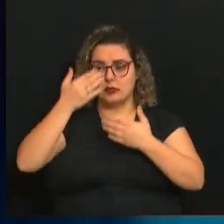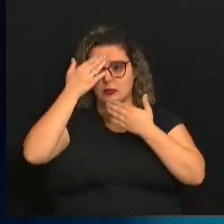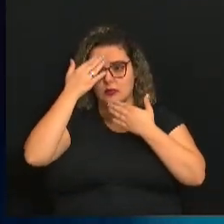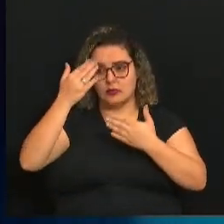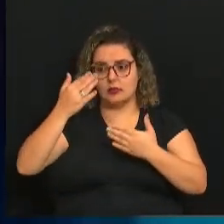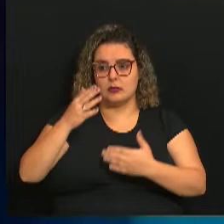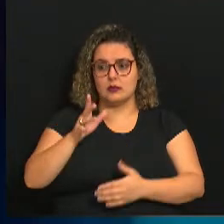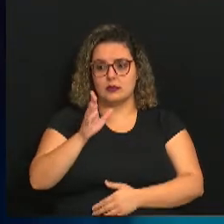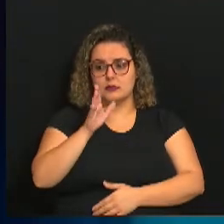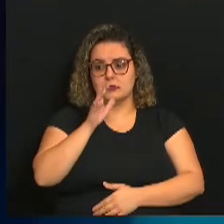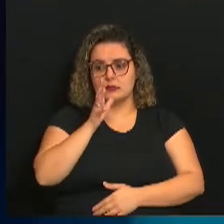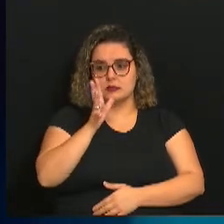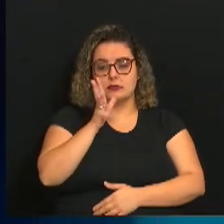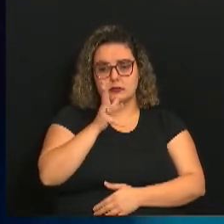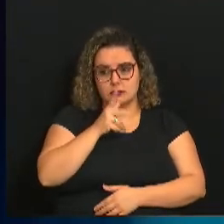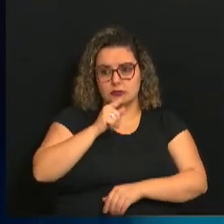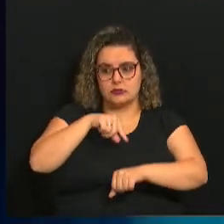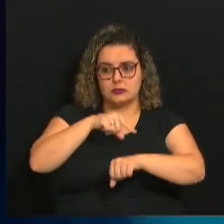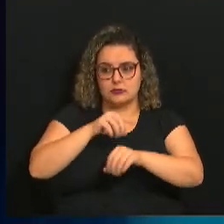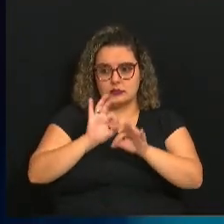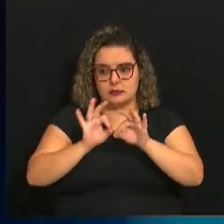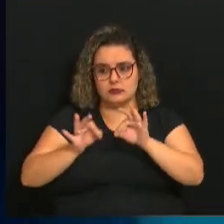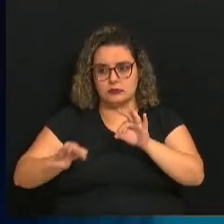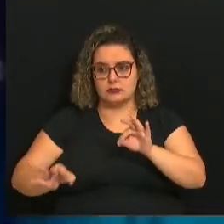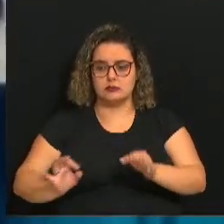desculpa pelo tempão de fala aí.